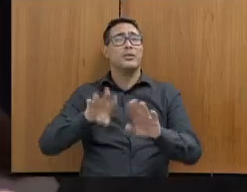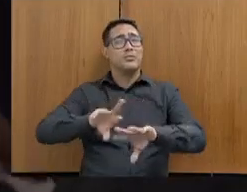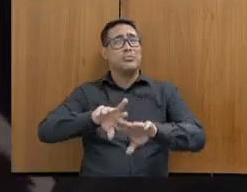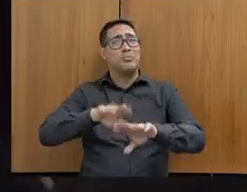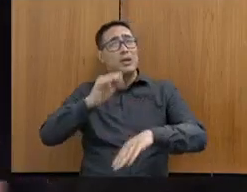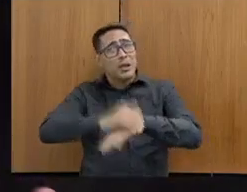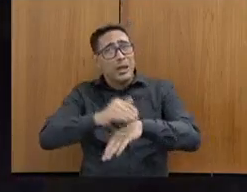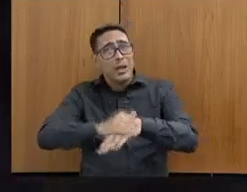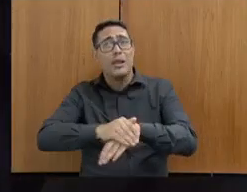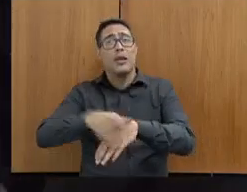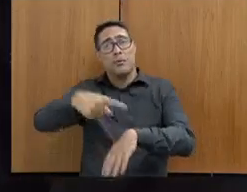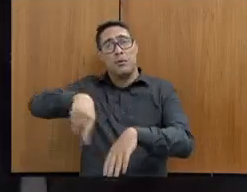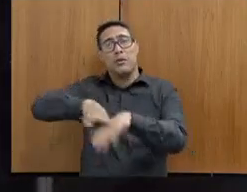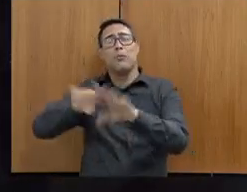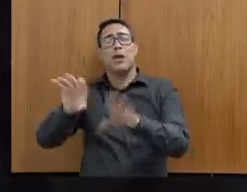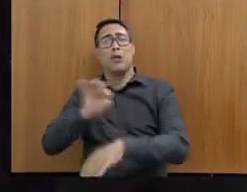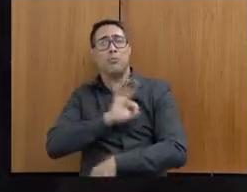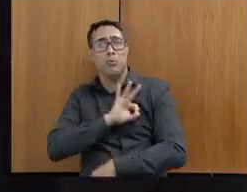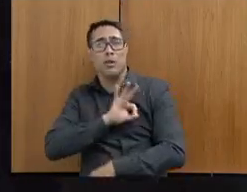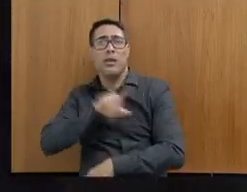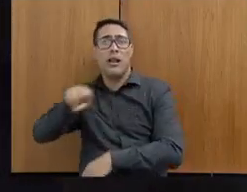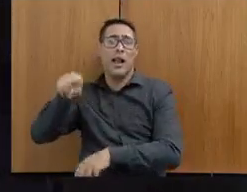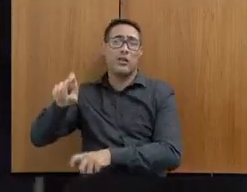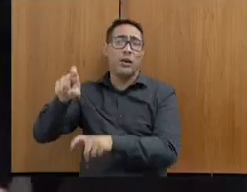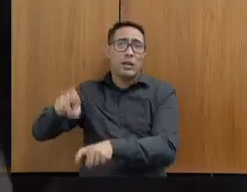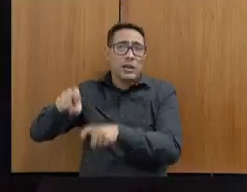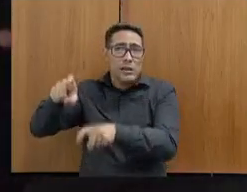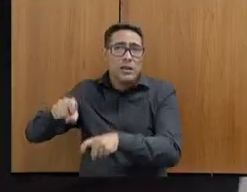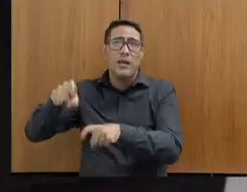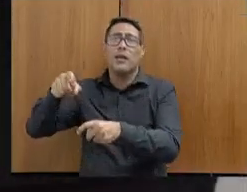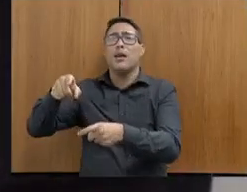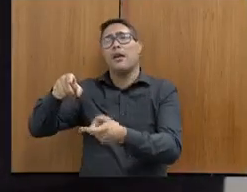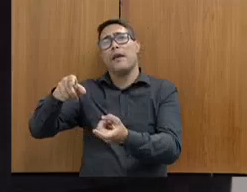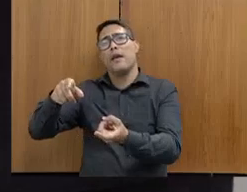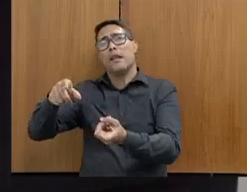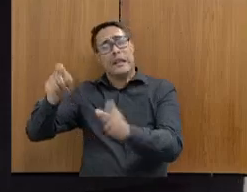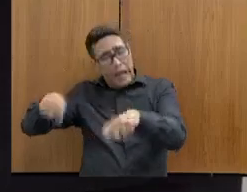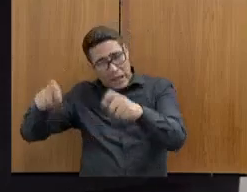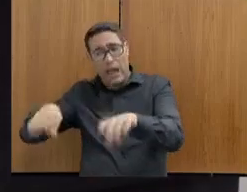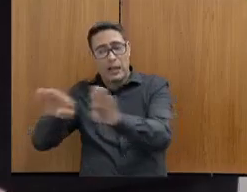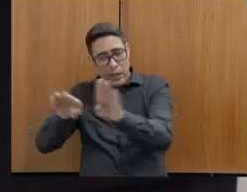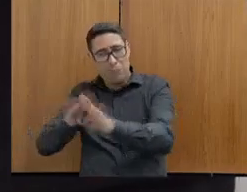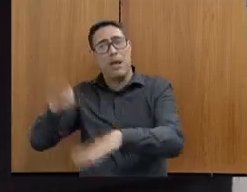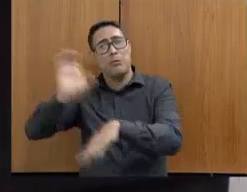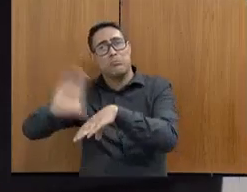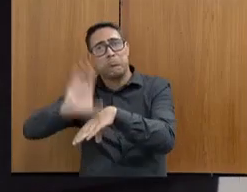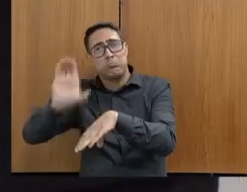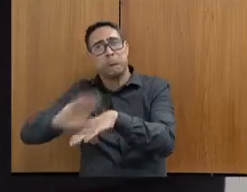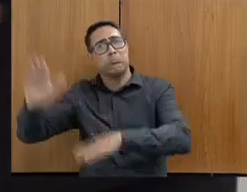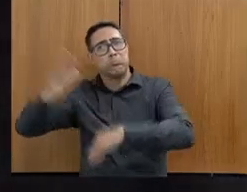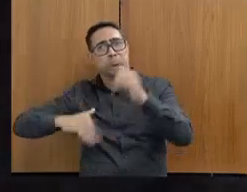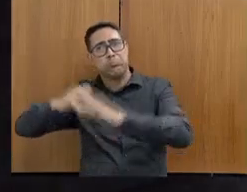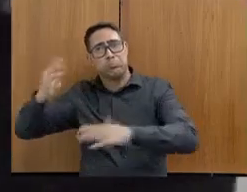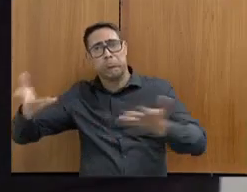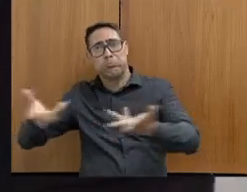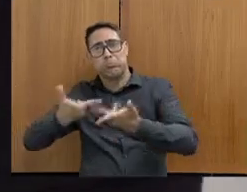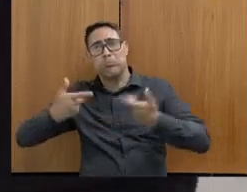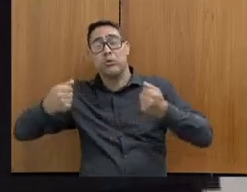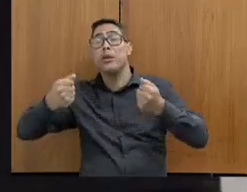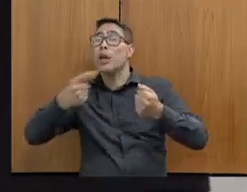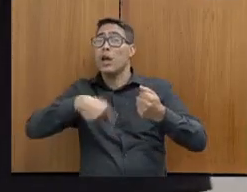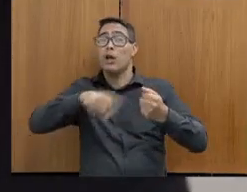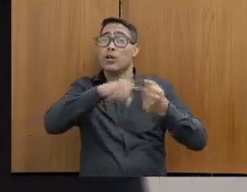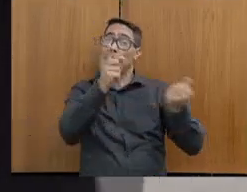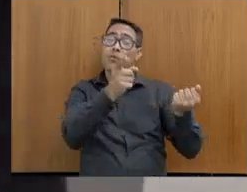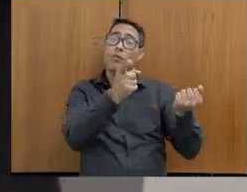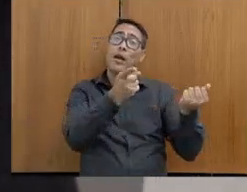no interior também tenham acesso a essa capacitação dos cursos táticos em relação a nossa plataforma é AD ela tem